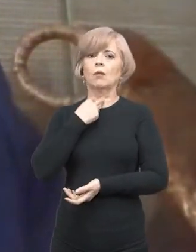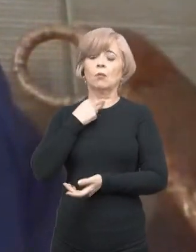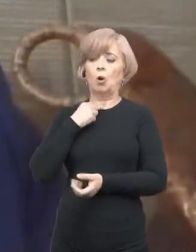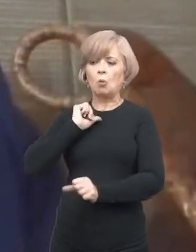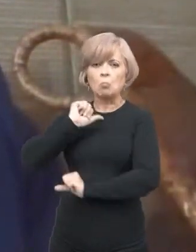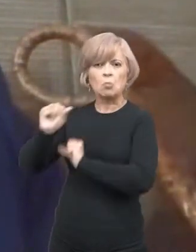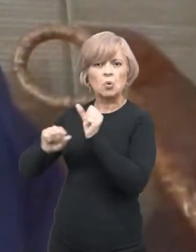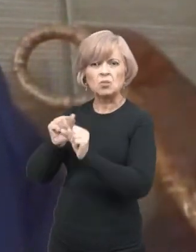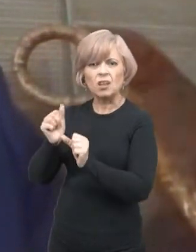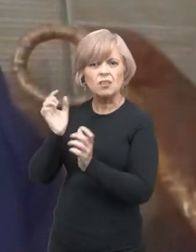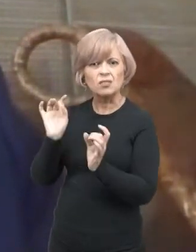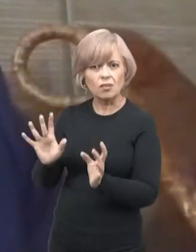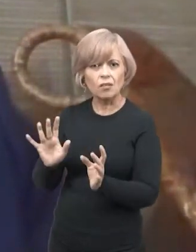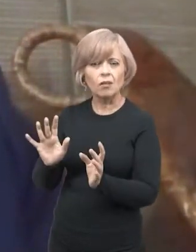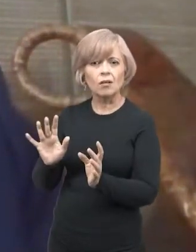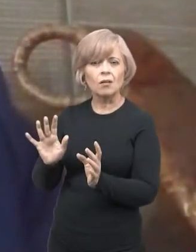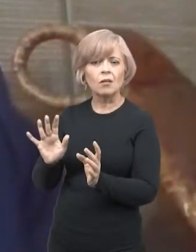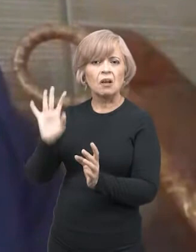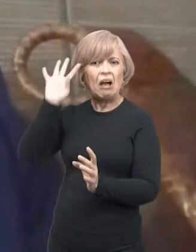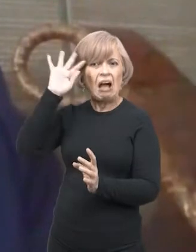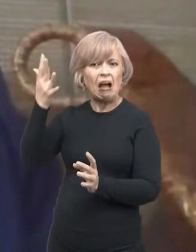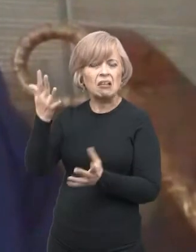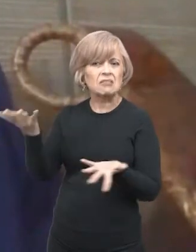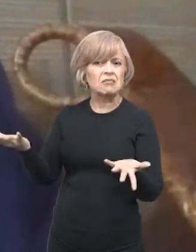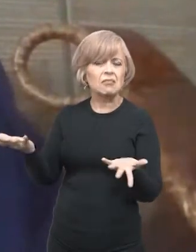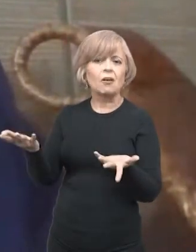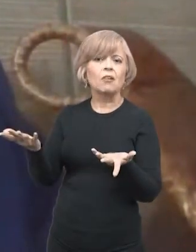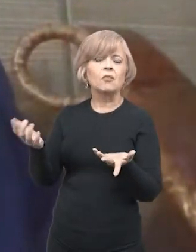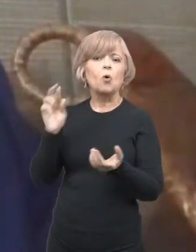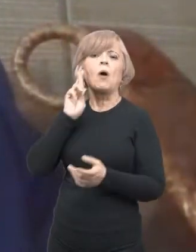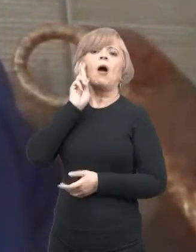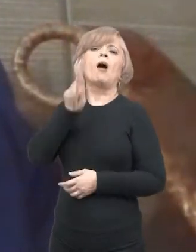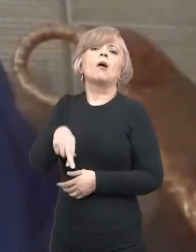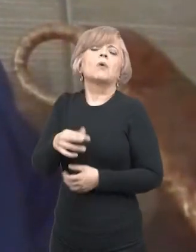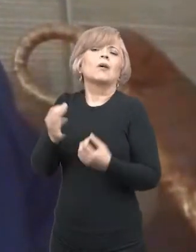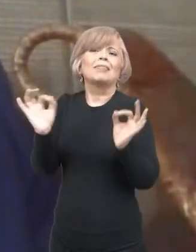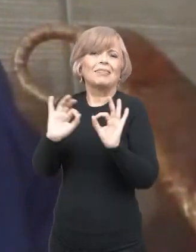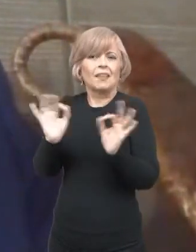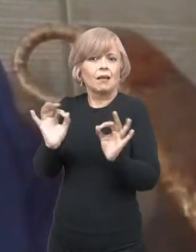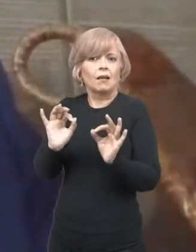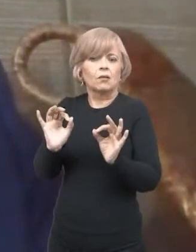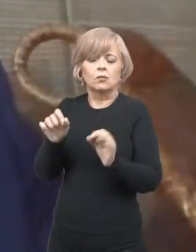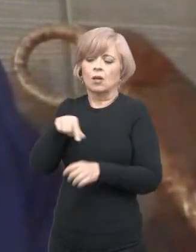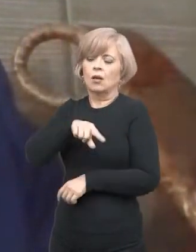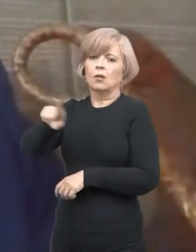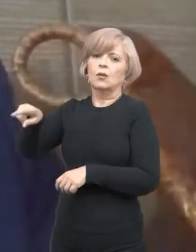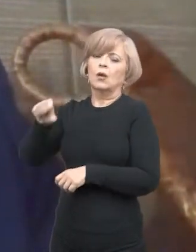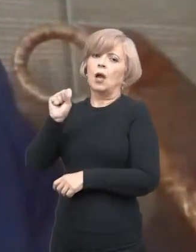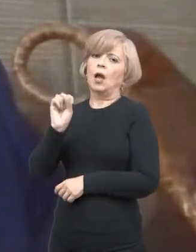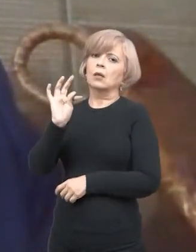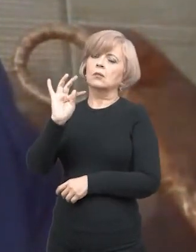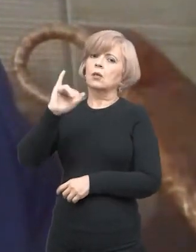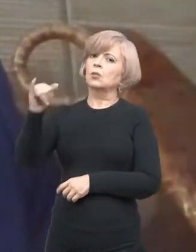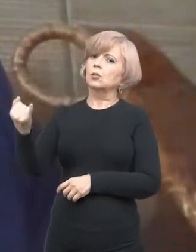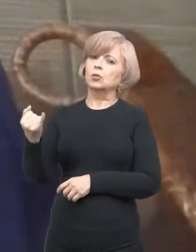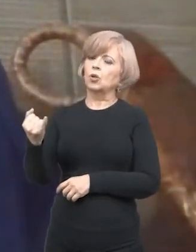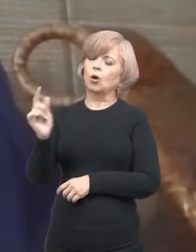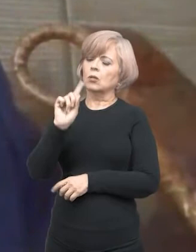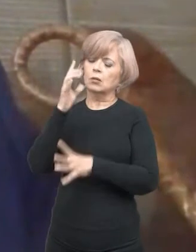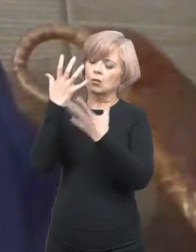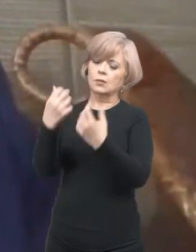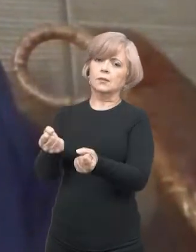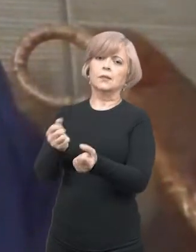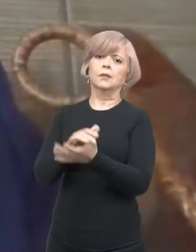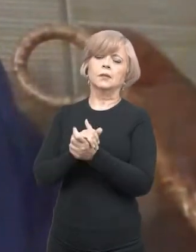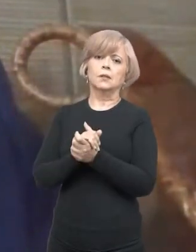Mudar, pelo simples fato de mudar, não é uma opção acolhida pelo Superior Tribunal de Justiça. O Superior